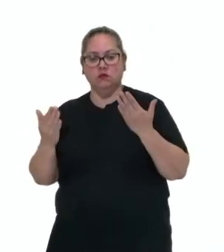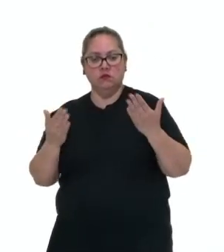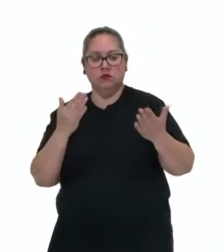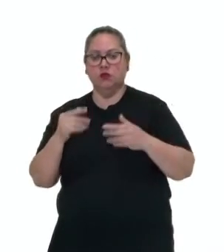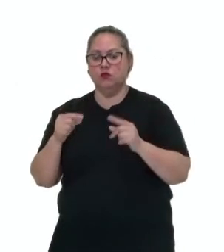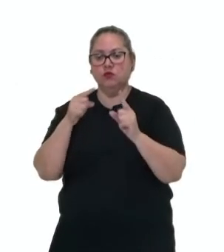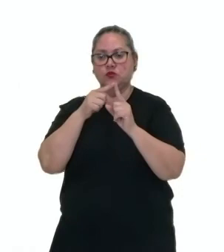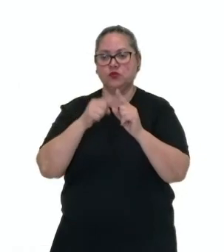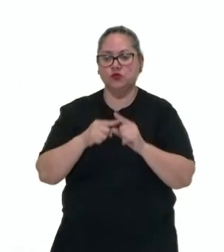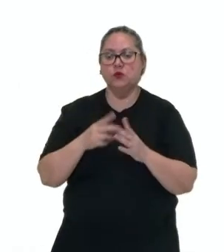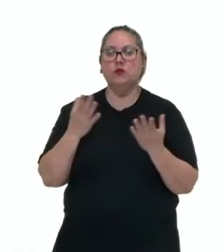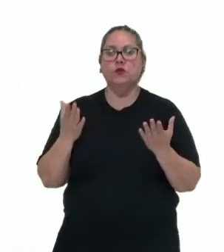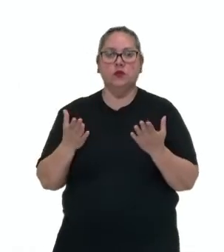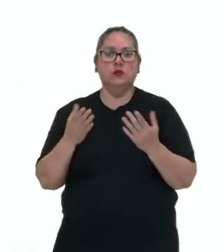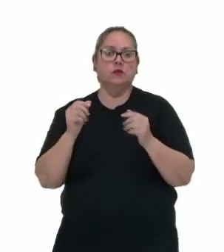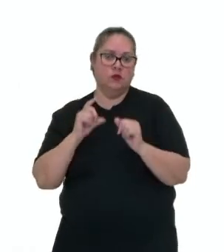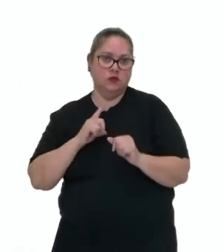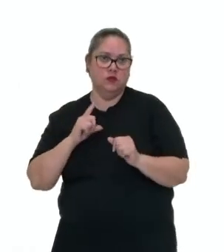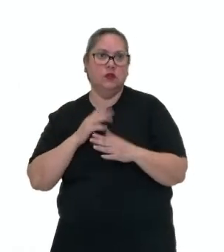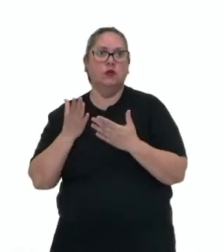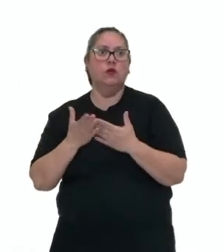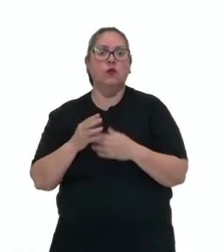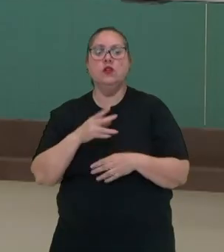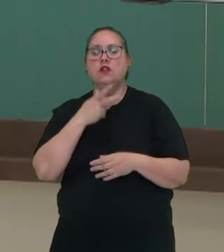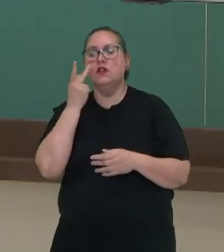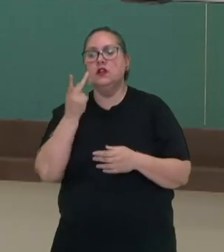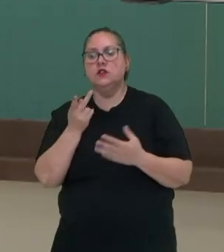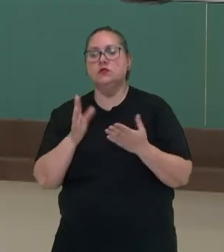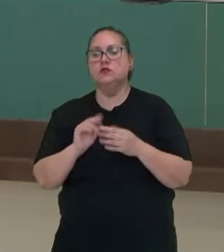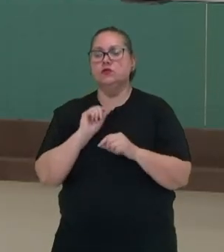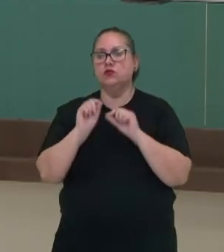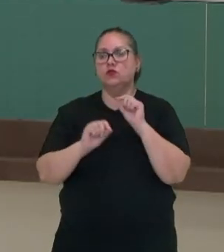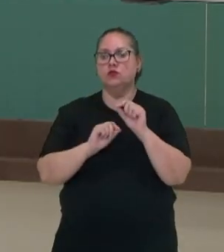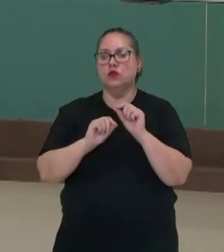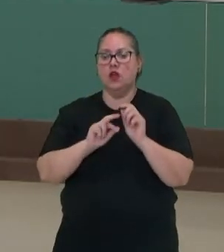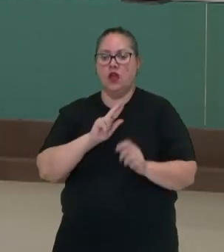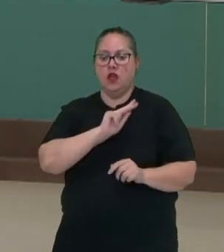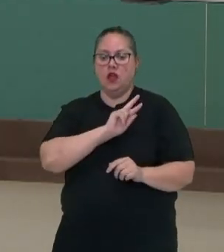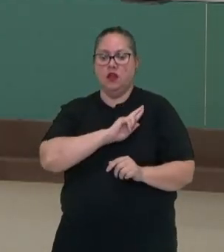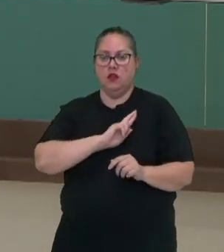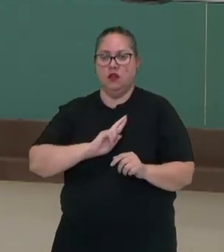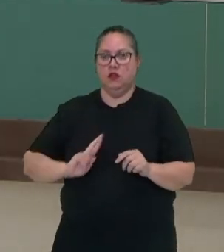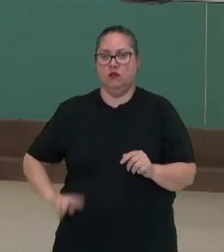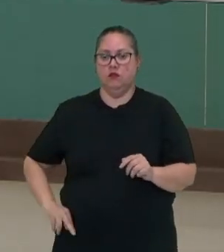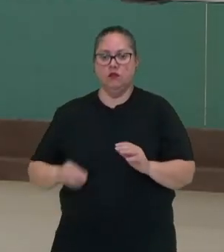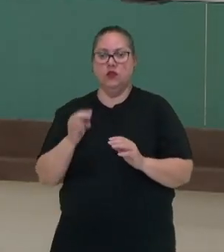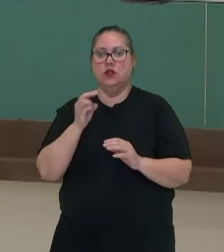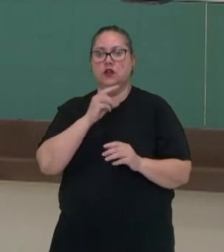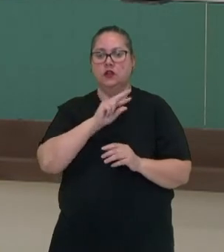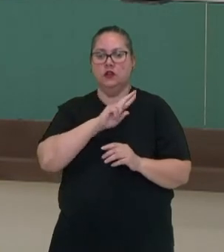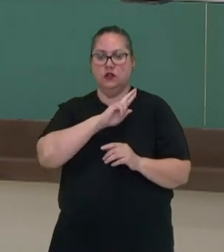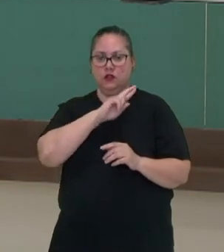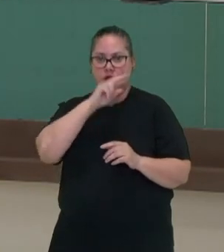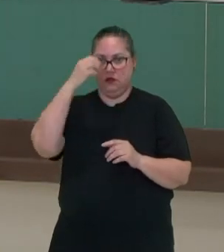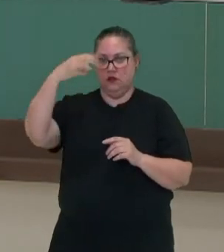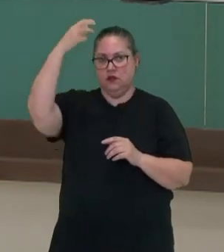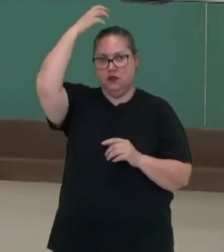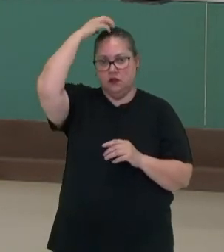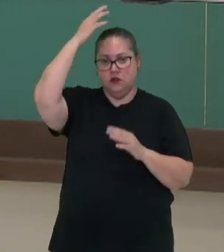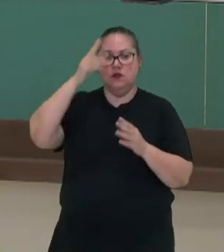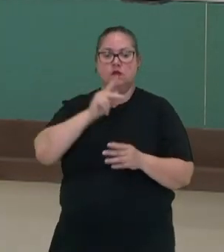outro tipo de decisão que possa ter havido. Quando falamos em república e monarquia, no caso da